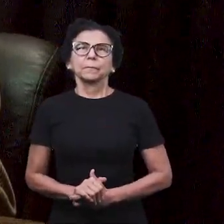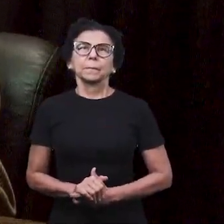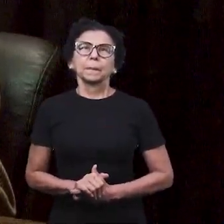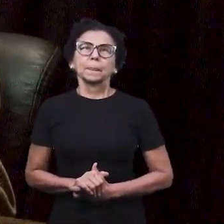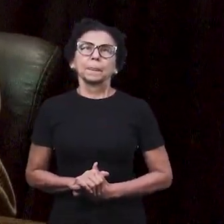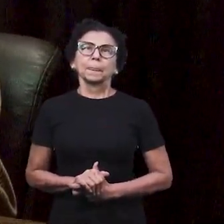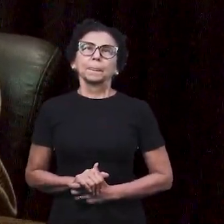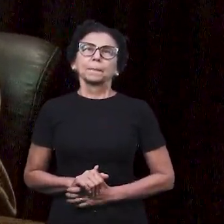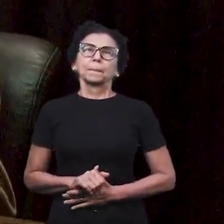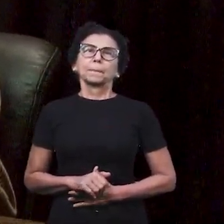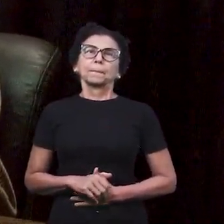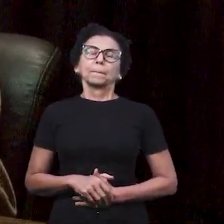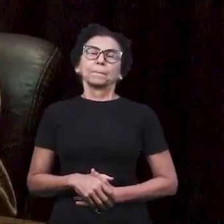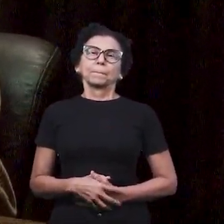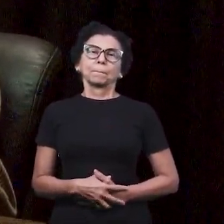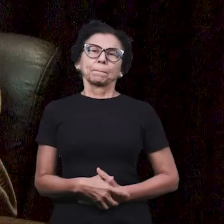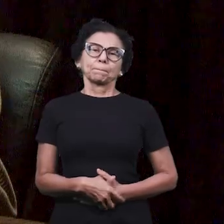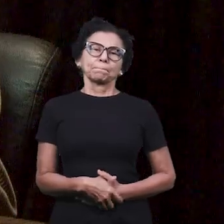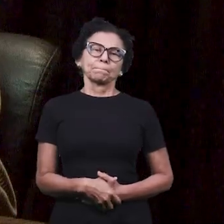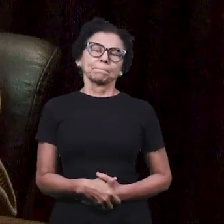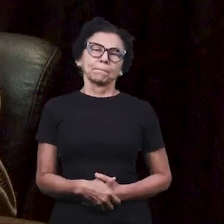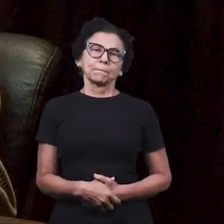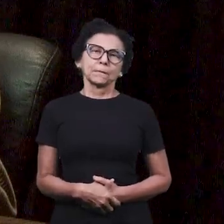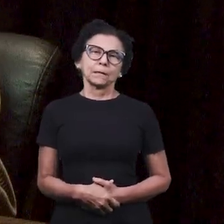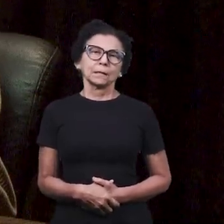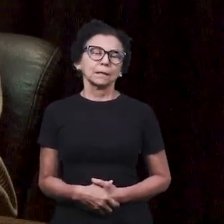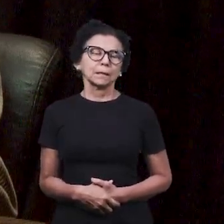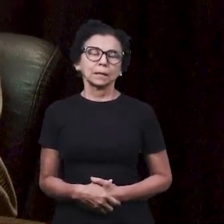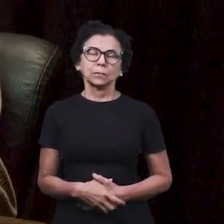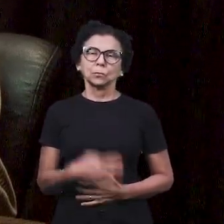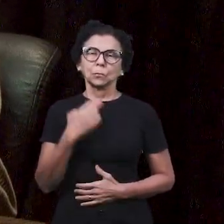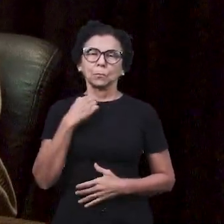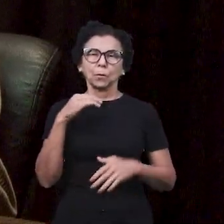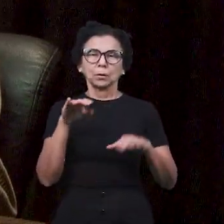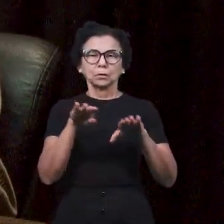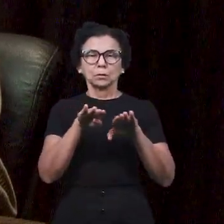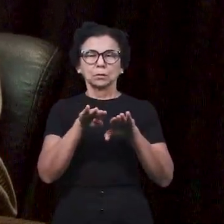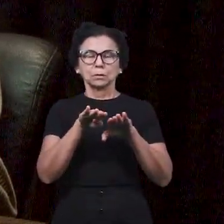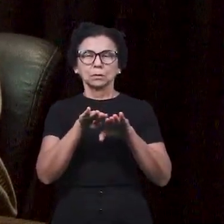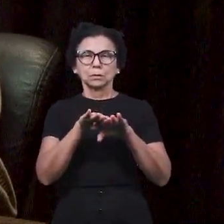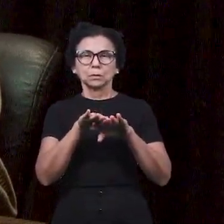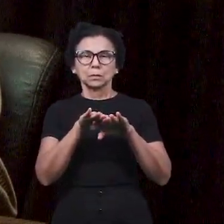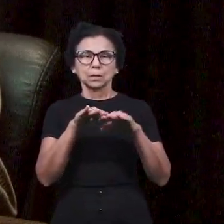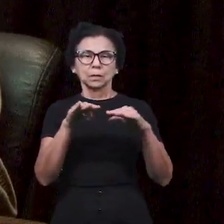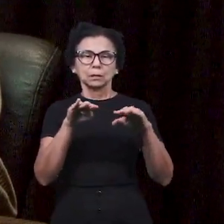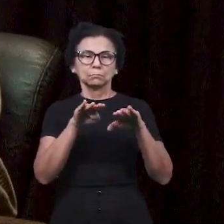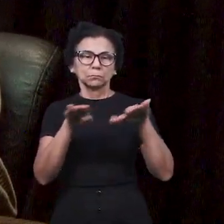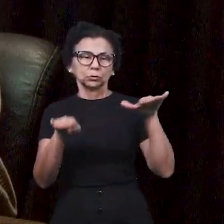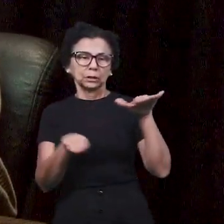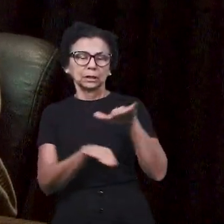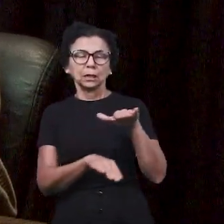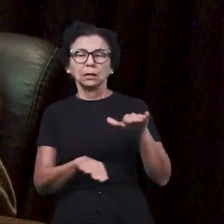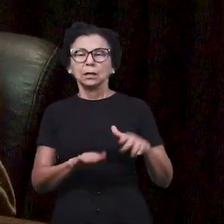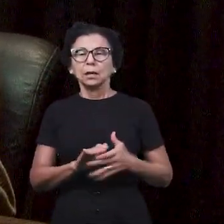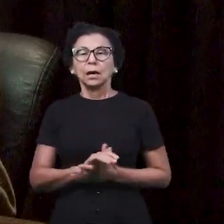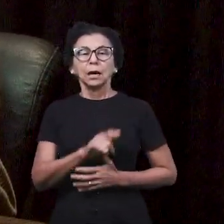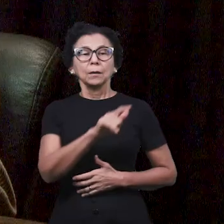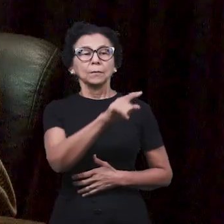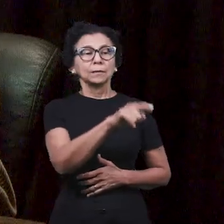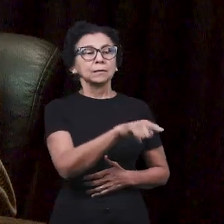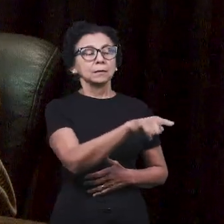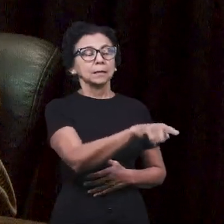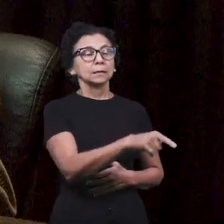que não se submeta a julgo desigual. Então a pessoa, não, mas tem o irmão da igreja